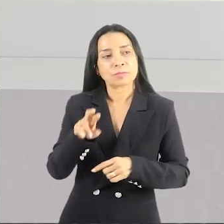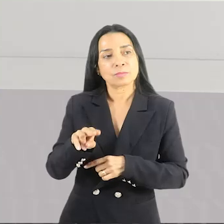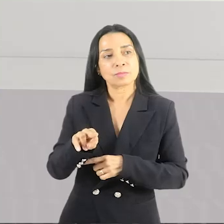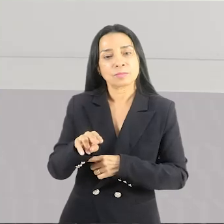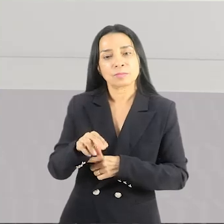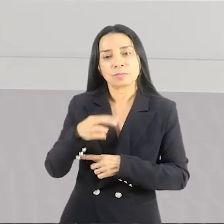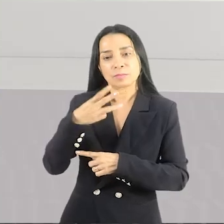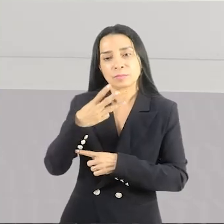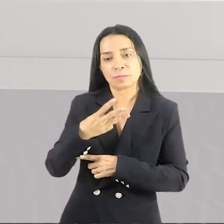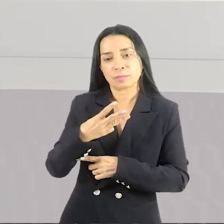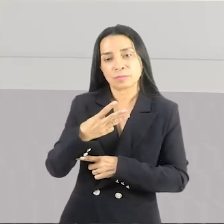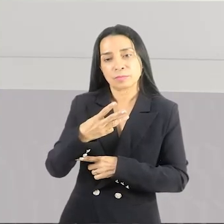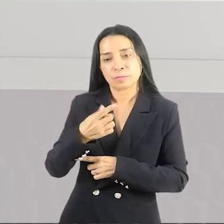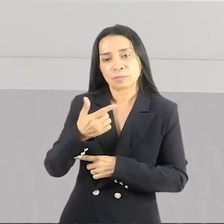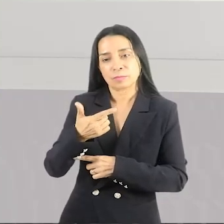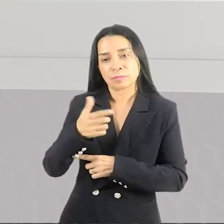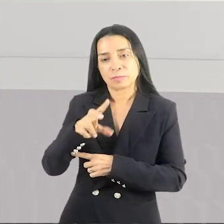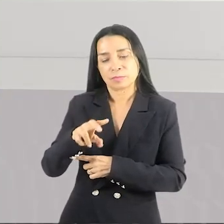igual a